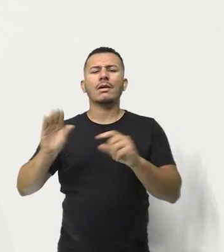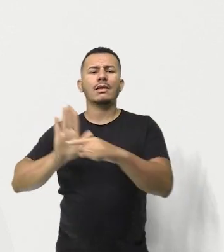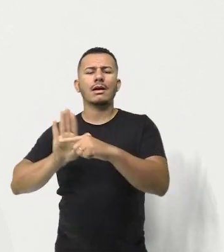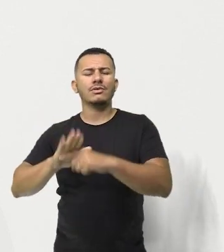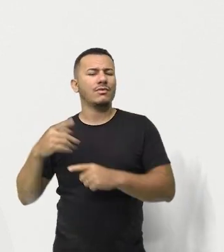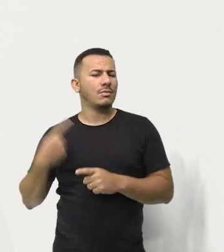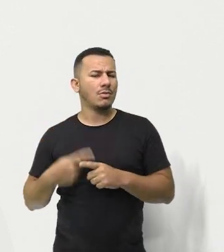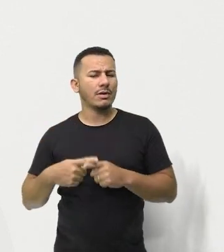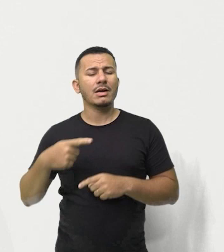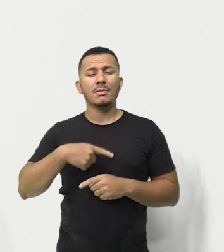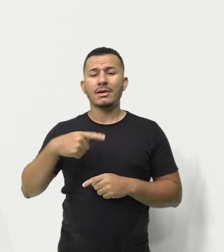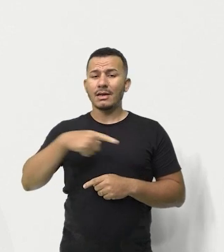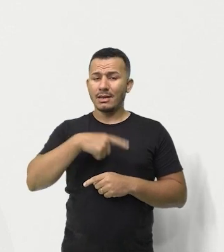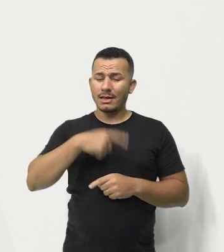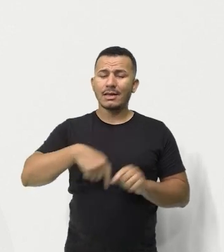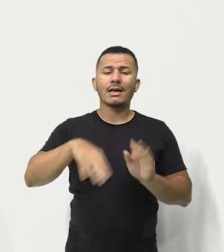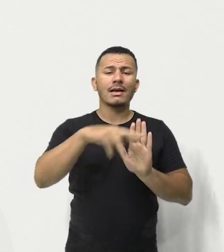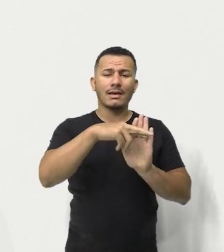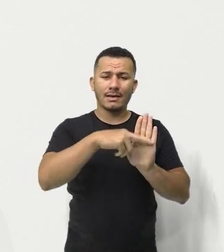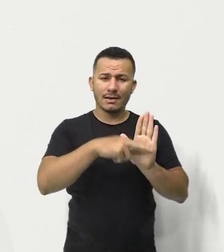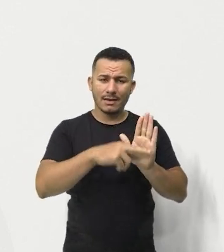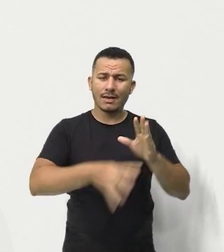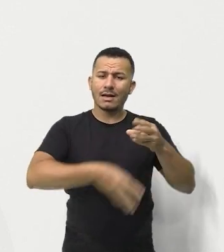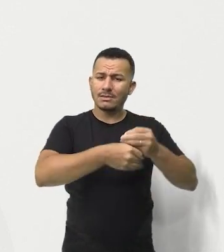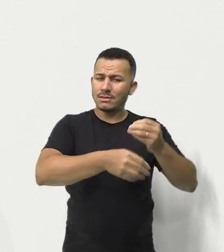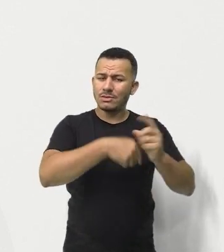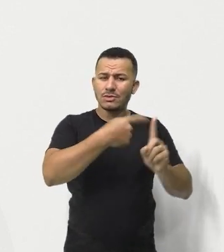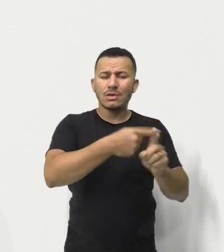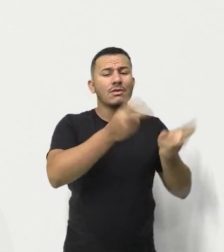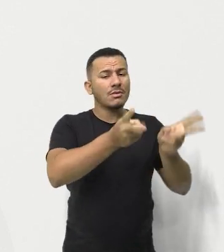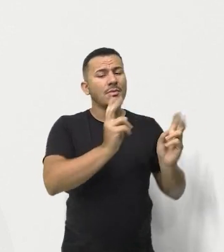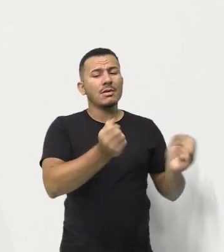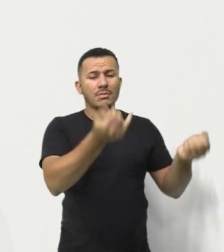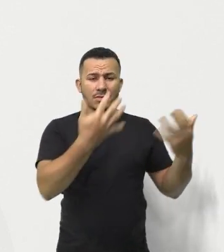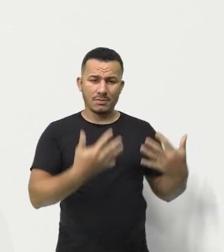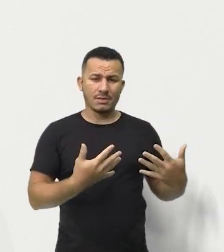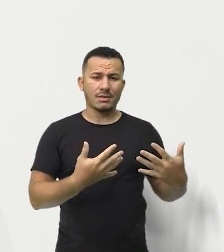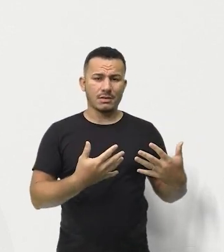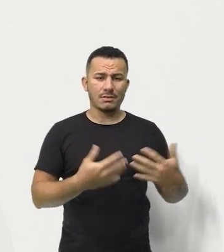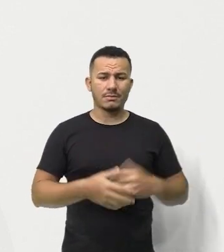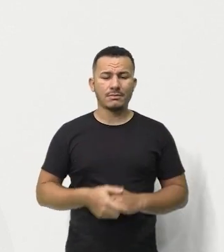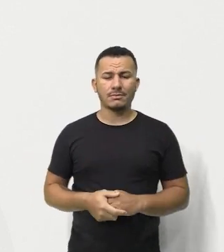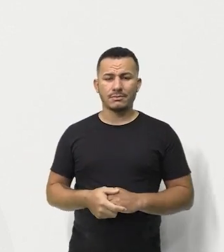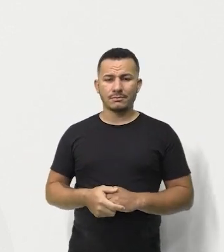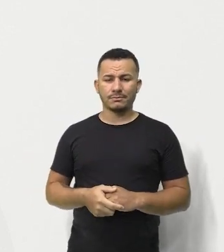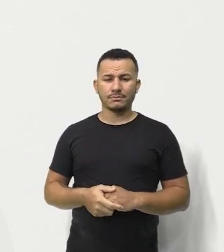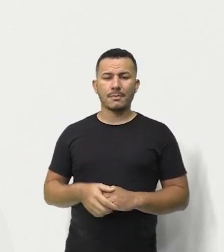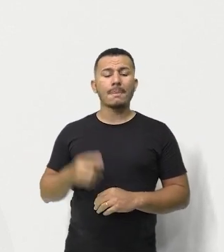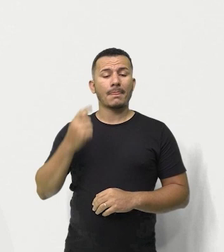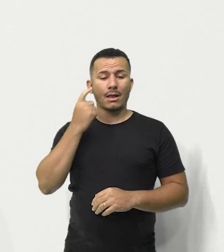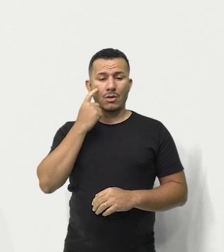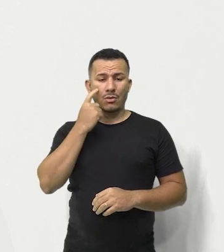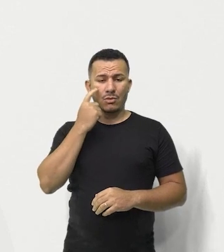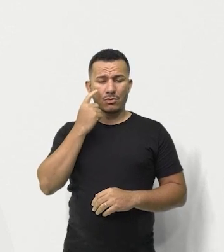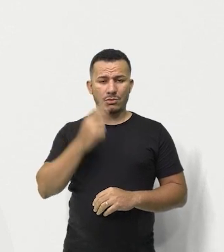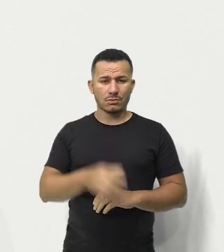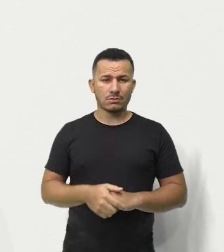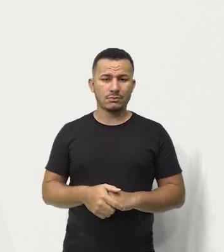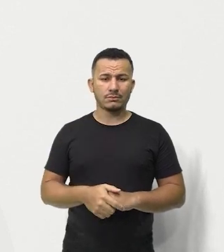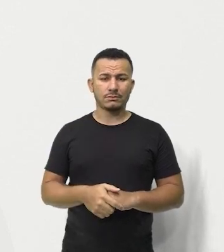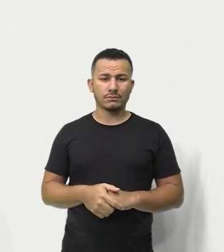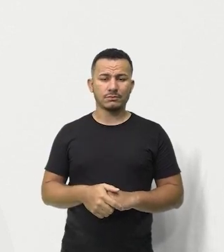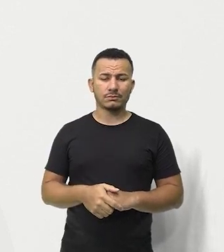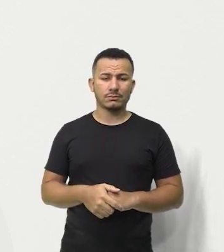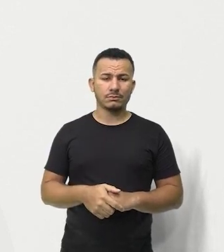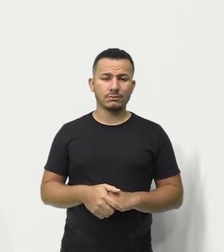outro muda de sinal. Isso vem do princípio aditivo, olha lá. É por isso que vem com menos.